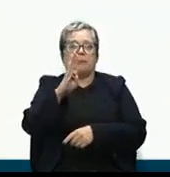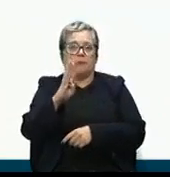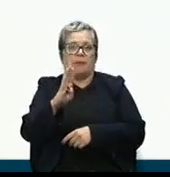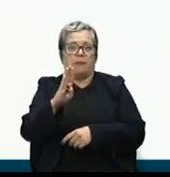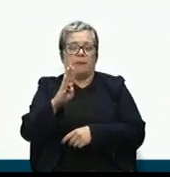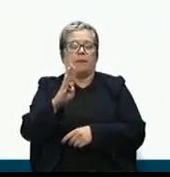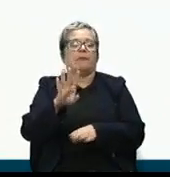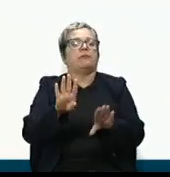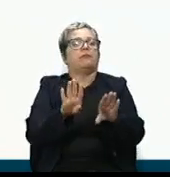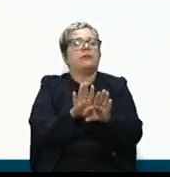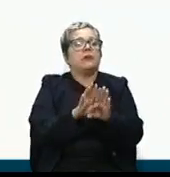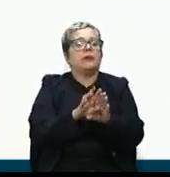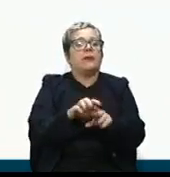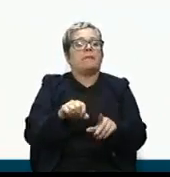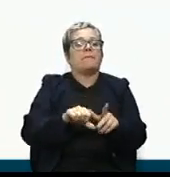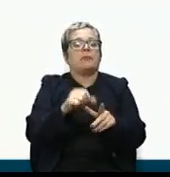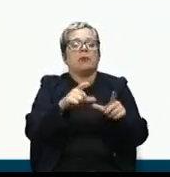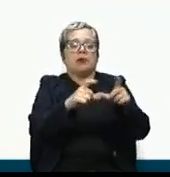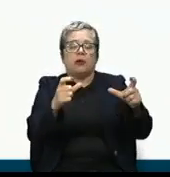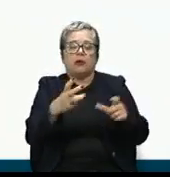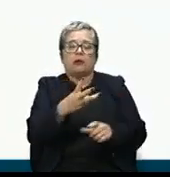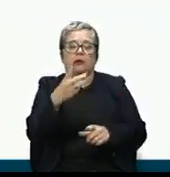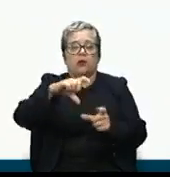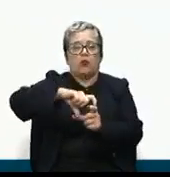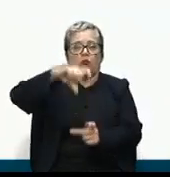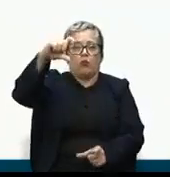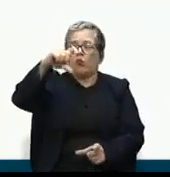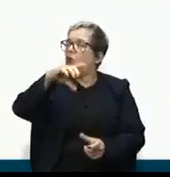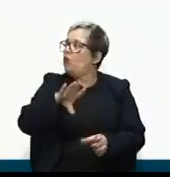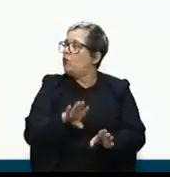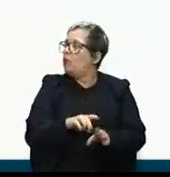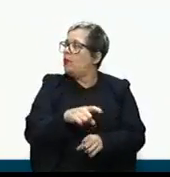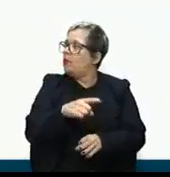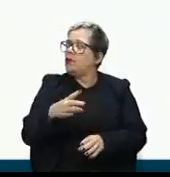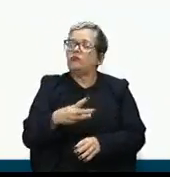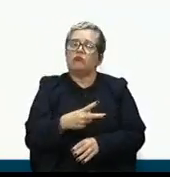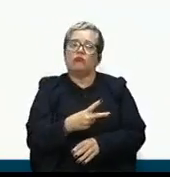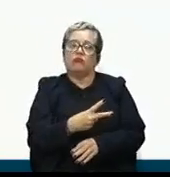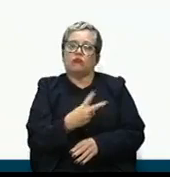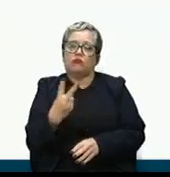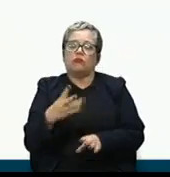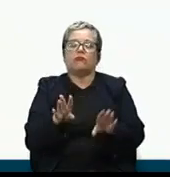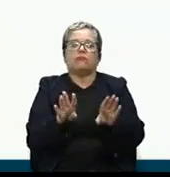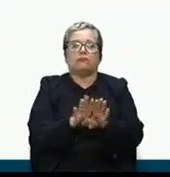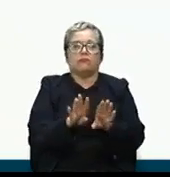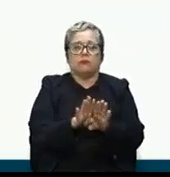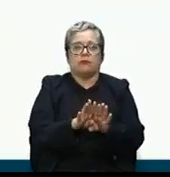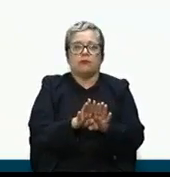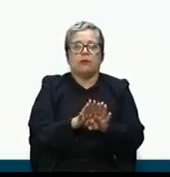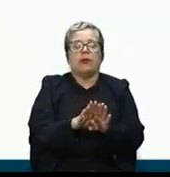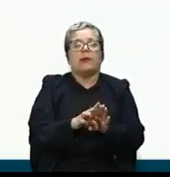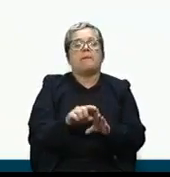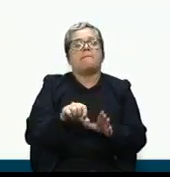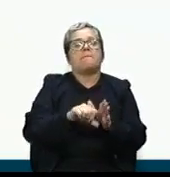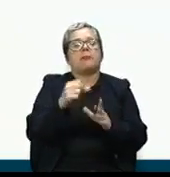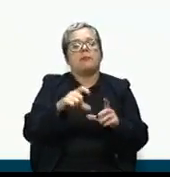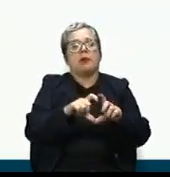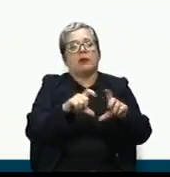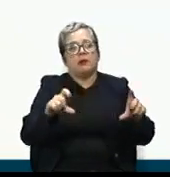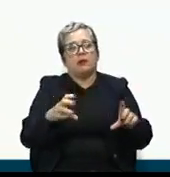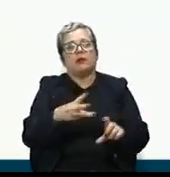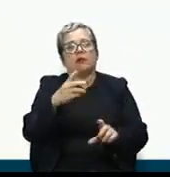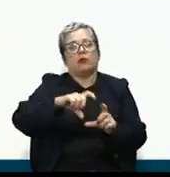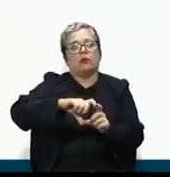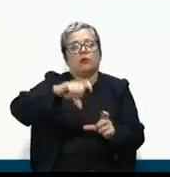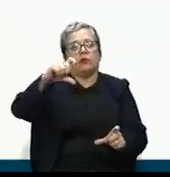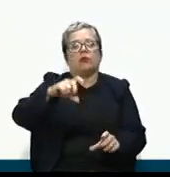o B está na primeira linha, terceira coluna. O elemento menos 2 também está na primeira linha, terceira coluna. Então, o